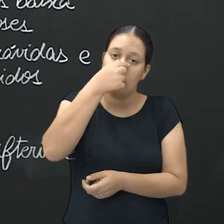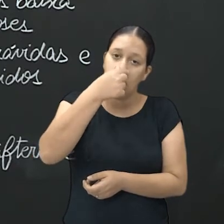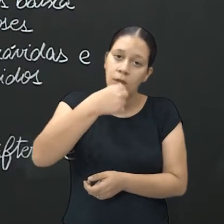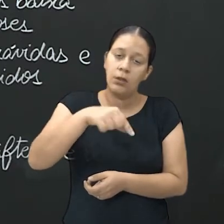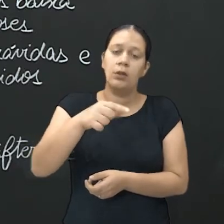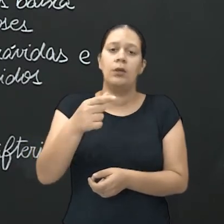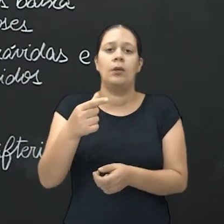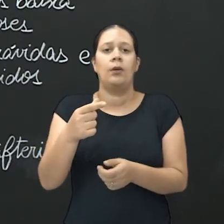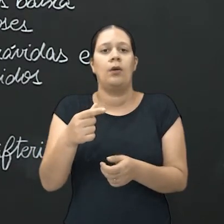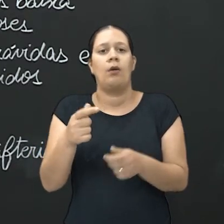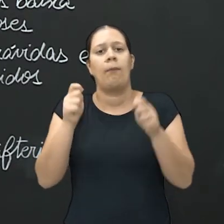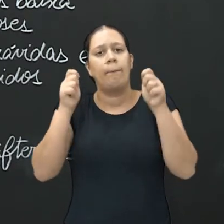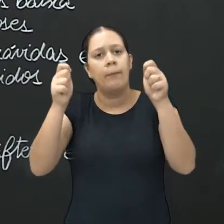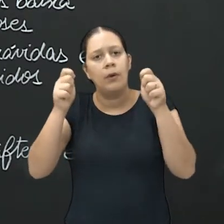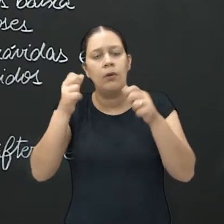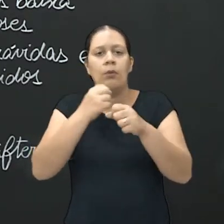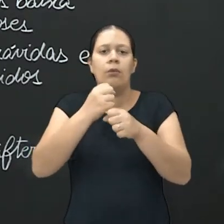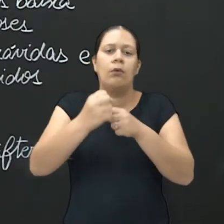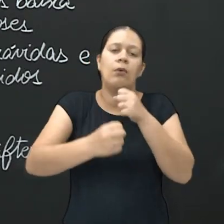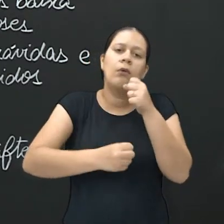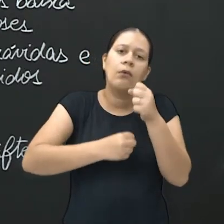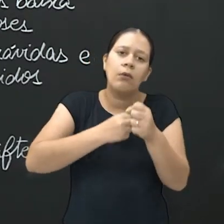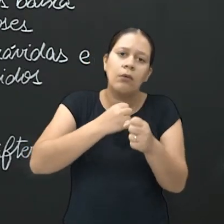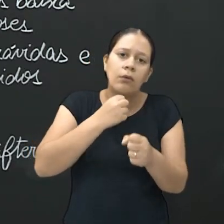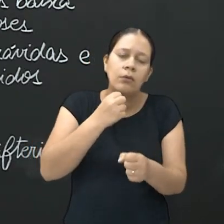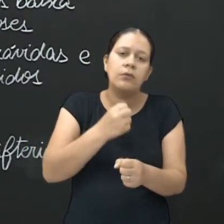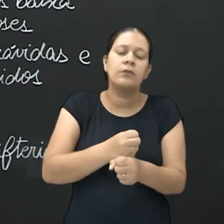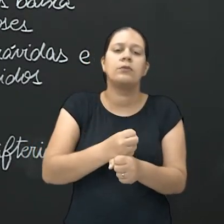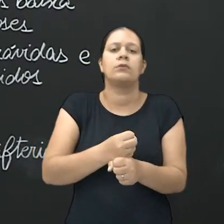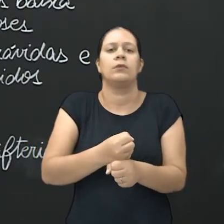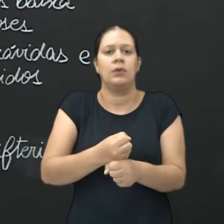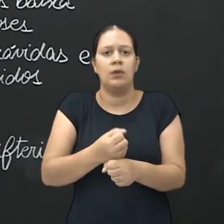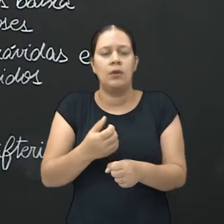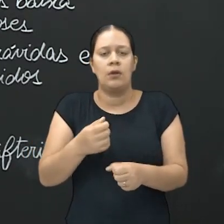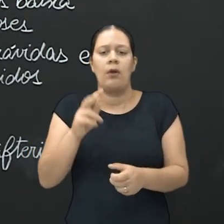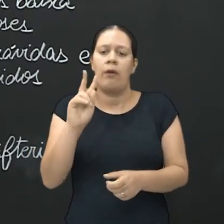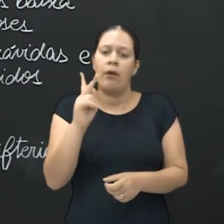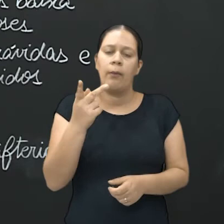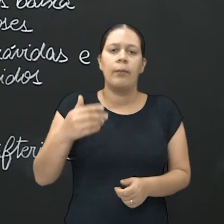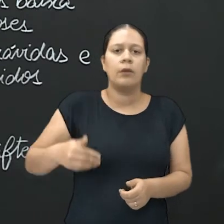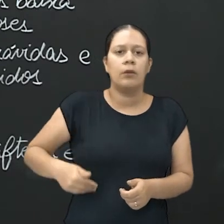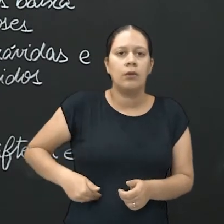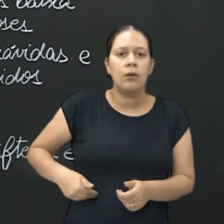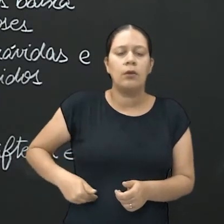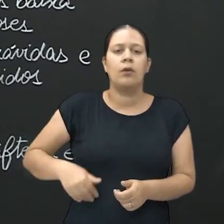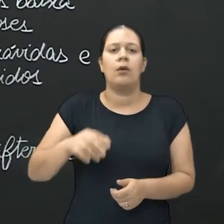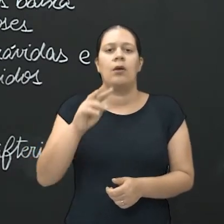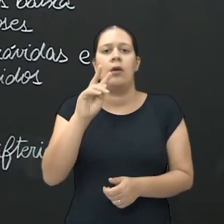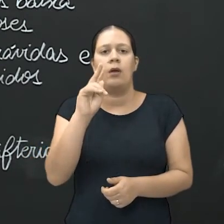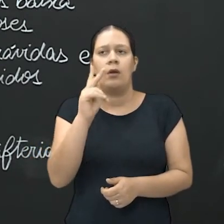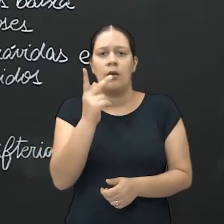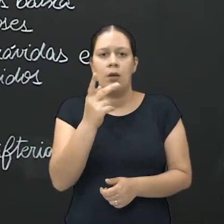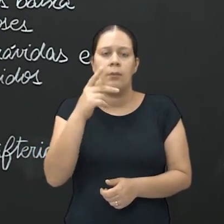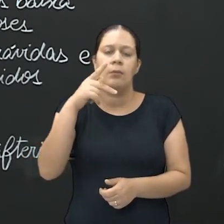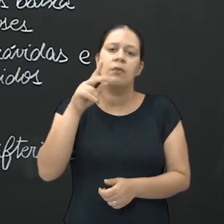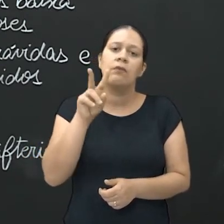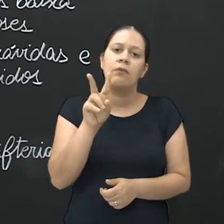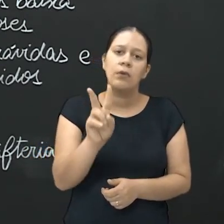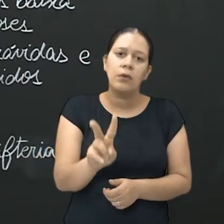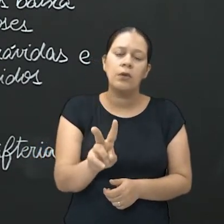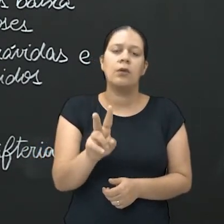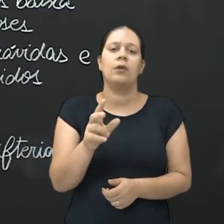de gripe, hepatite, a vacina do HPV, são vacinas que vão usar um vírus morto, um vírus